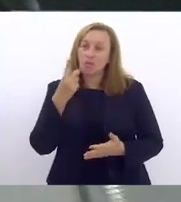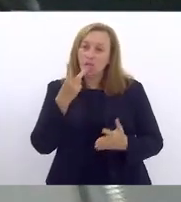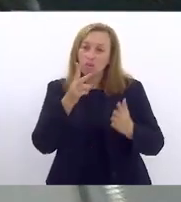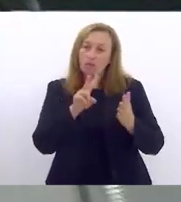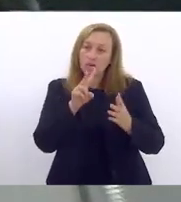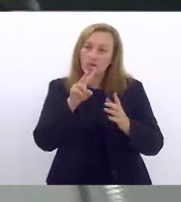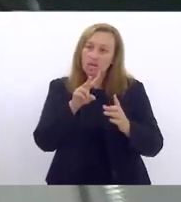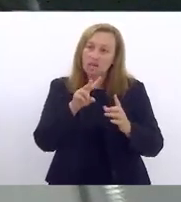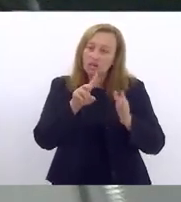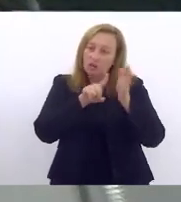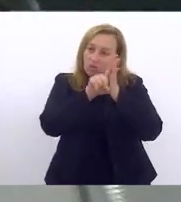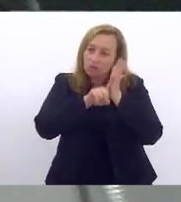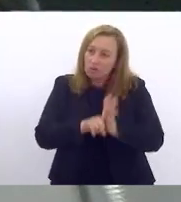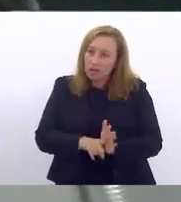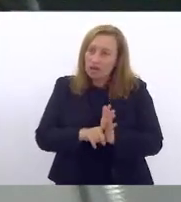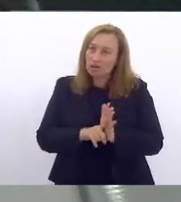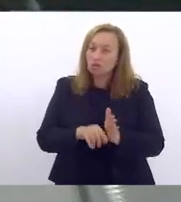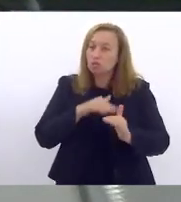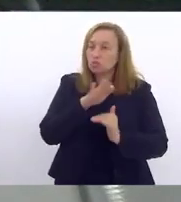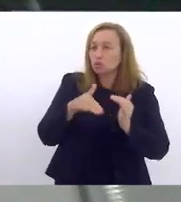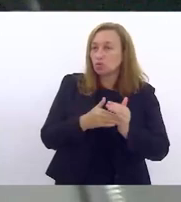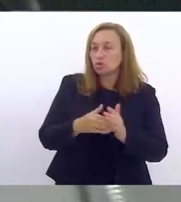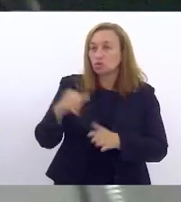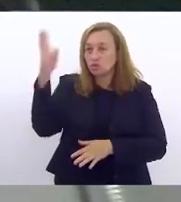trabalhadores técnicos do Brasil hoje,